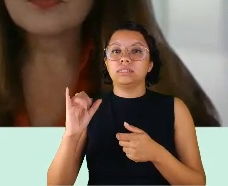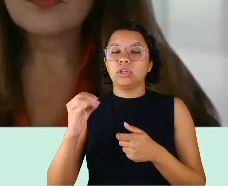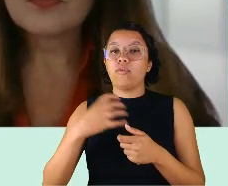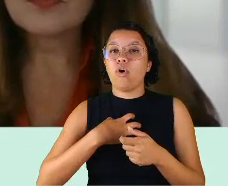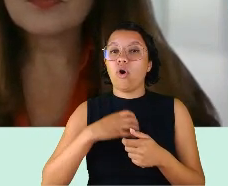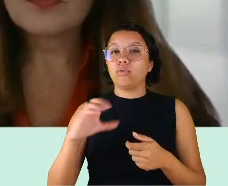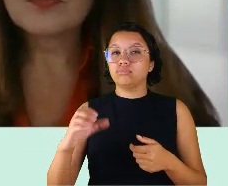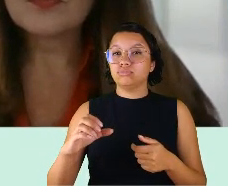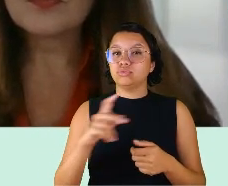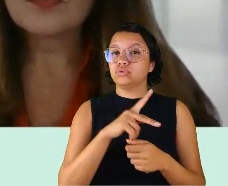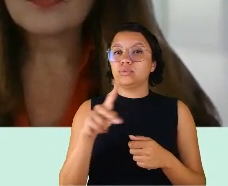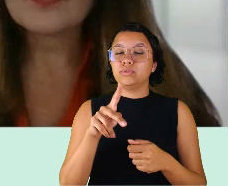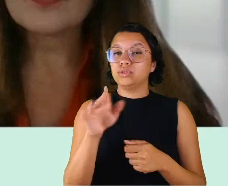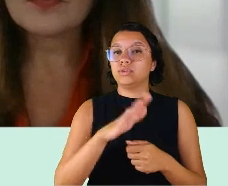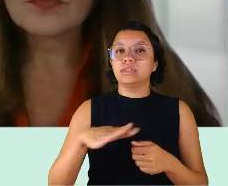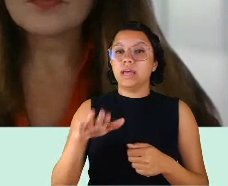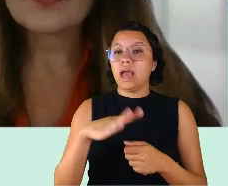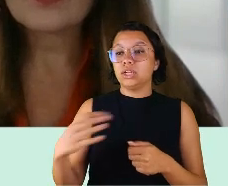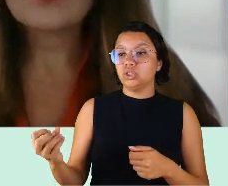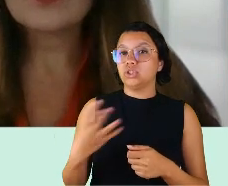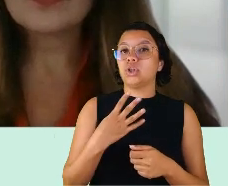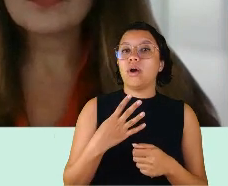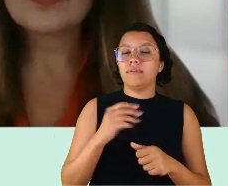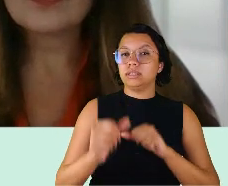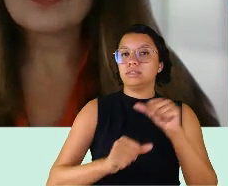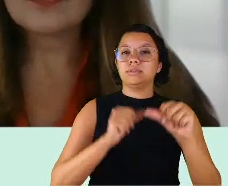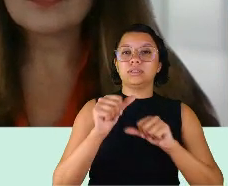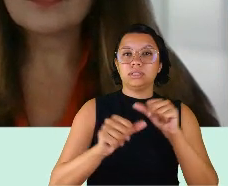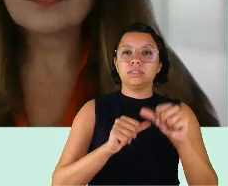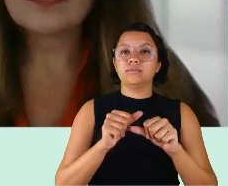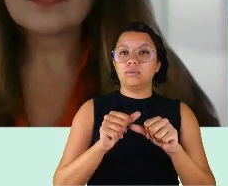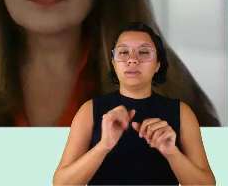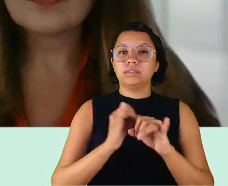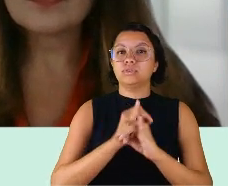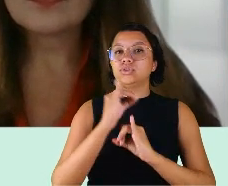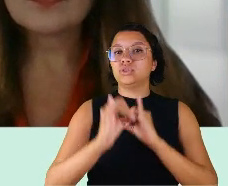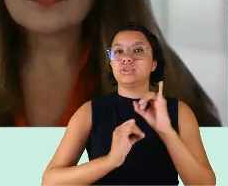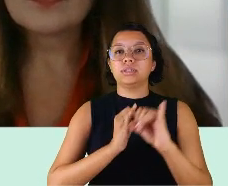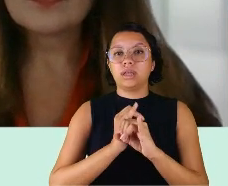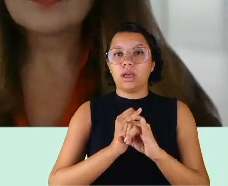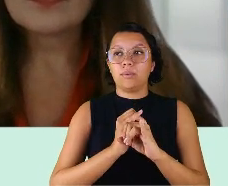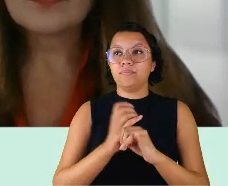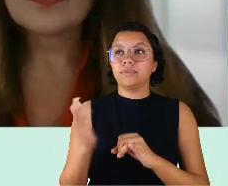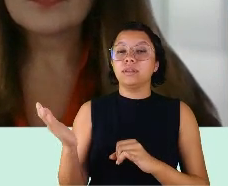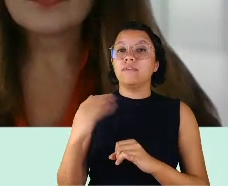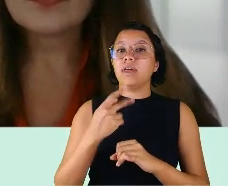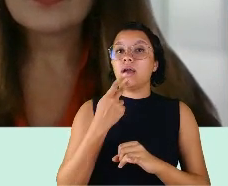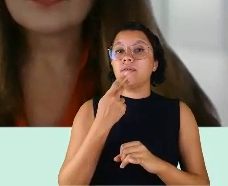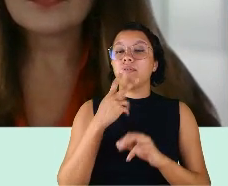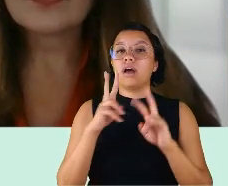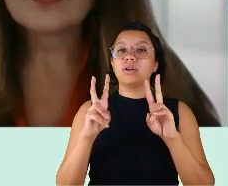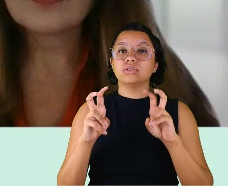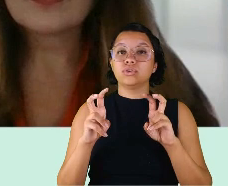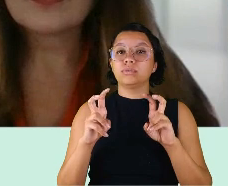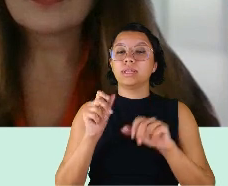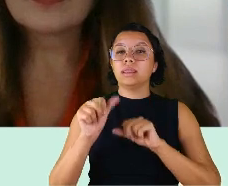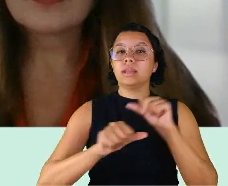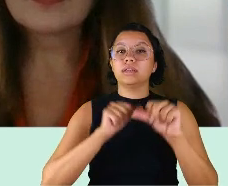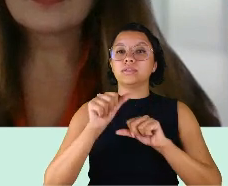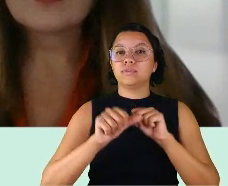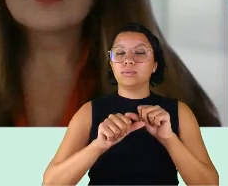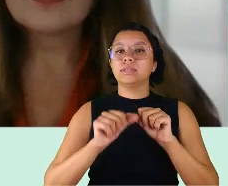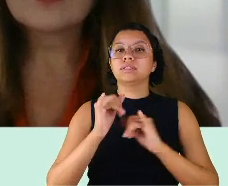cientista, professor na área de inovação e transformação digital. Ele virá falar sobre